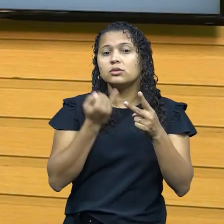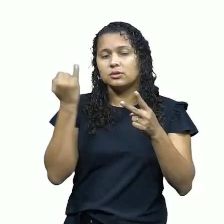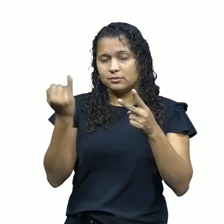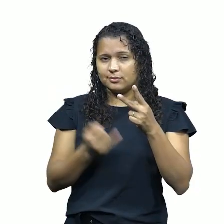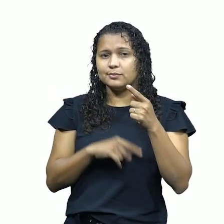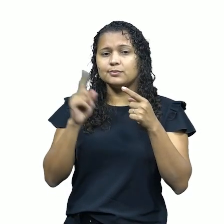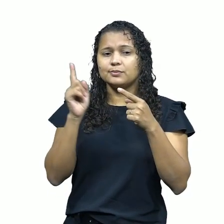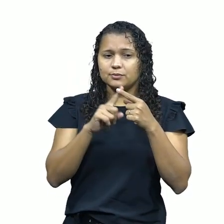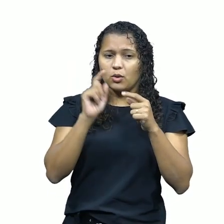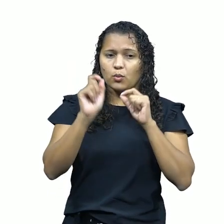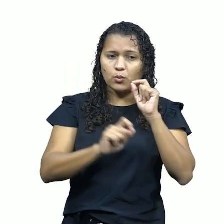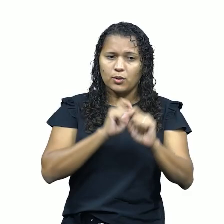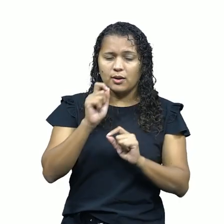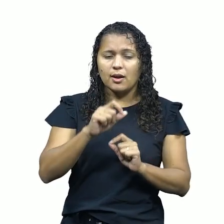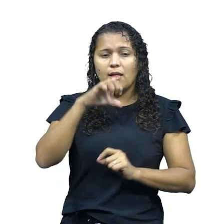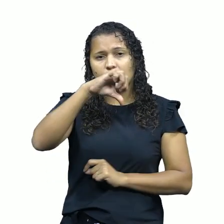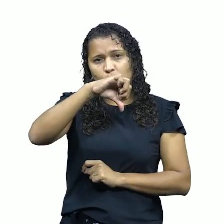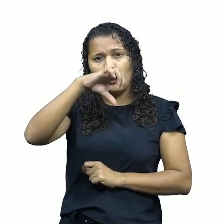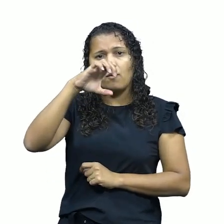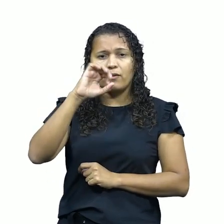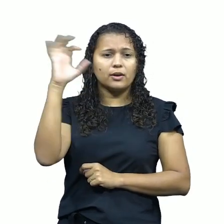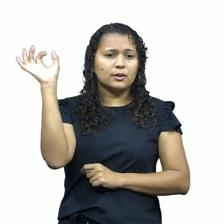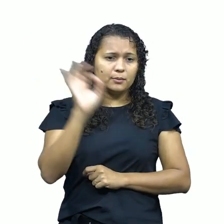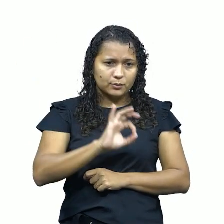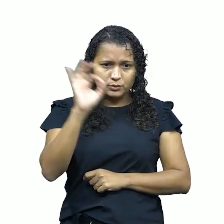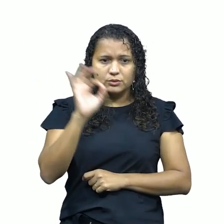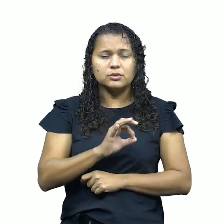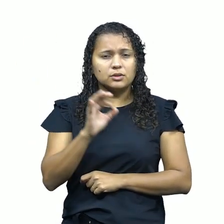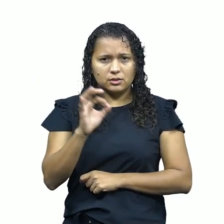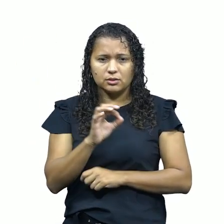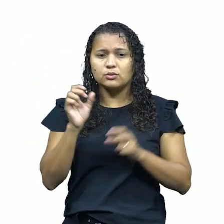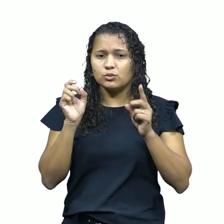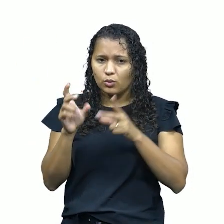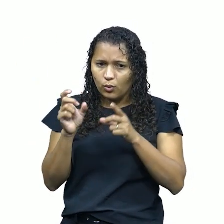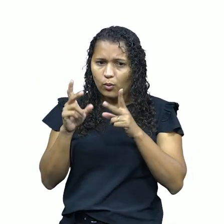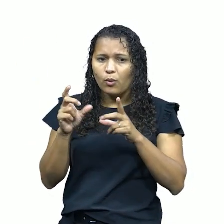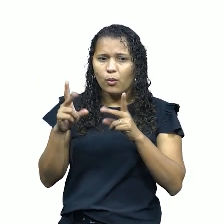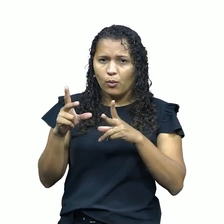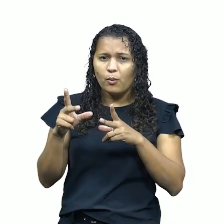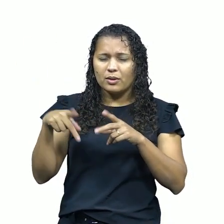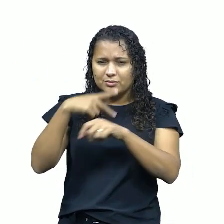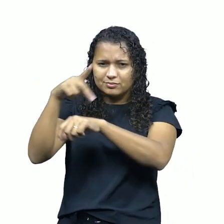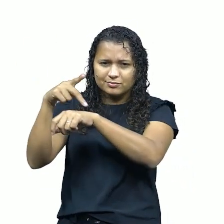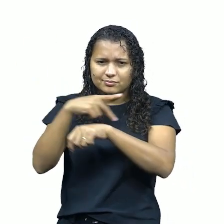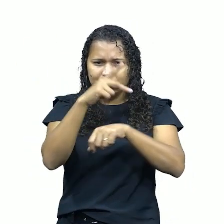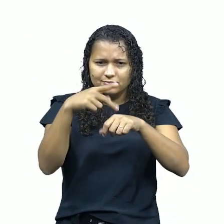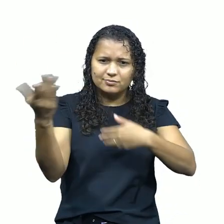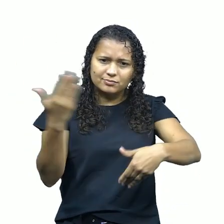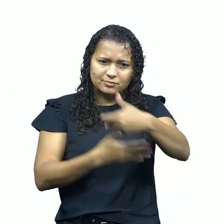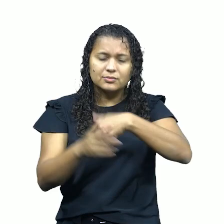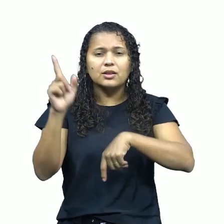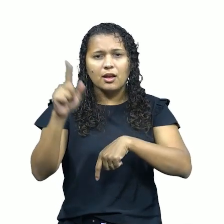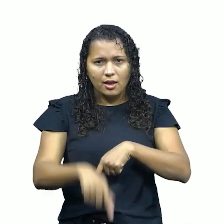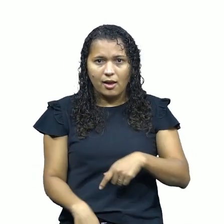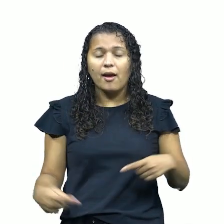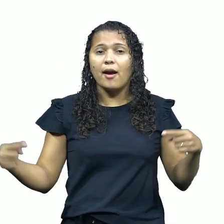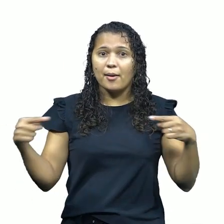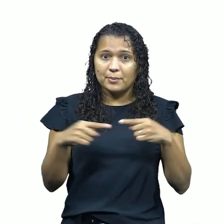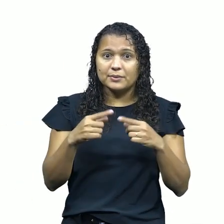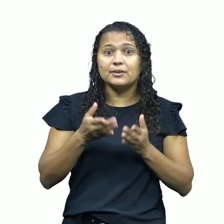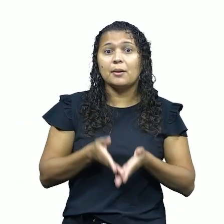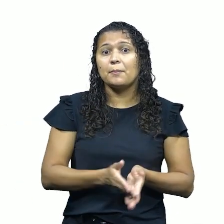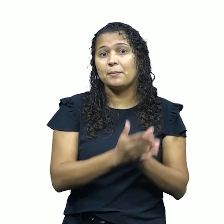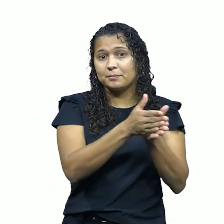vocês. Gente, 90% do comércio internacional, ele é feito via marítimo, via mar,